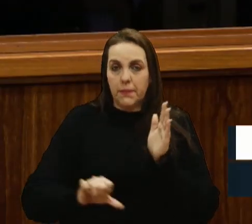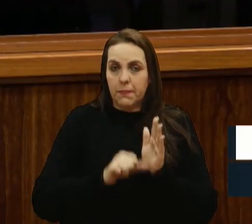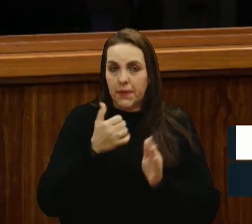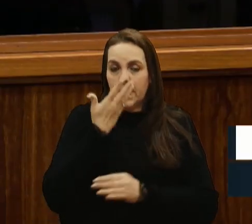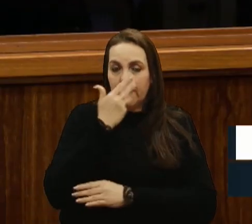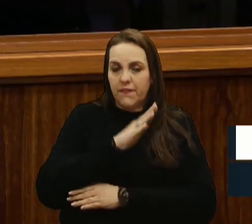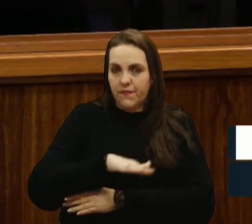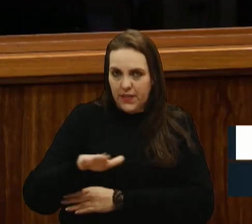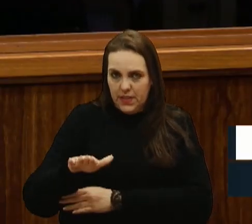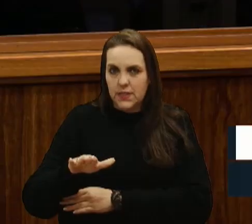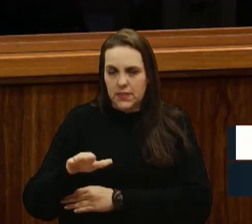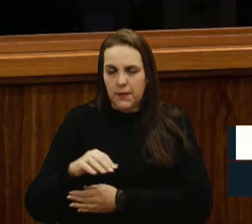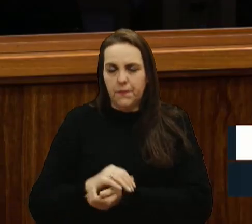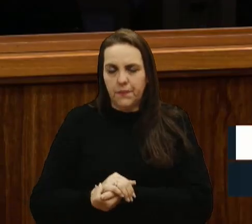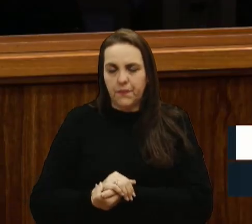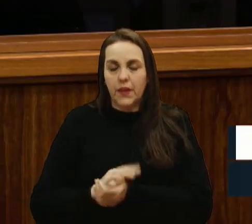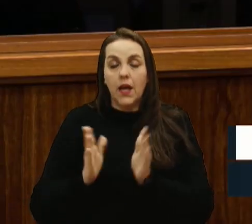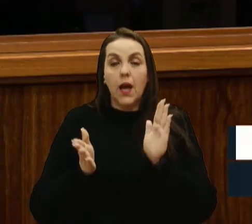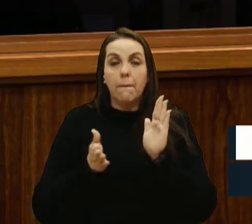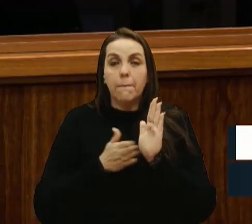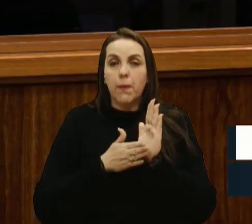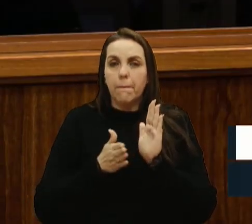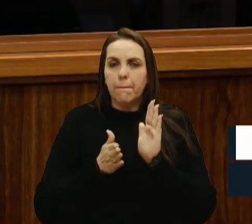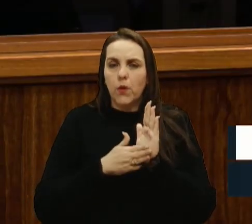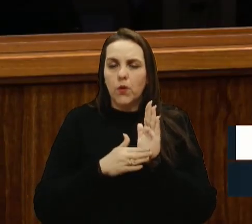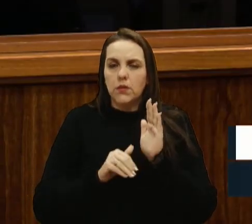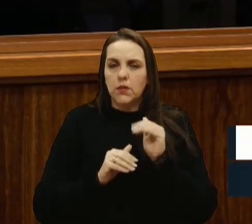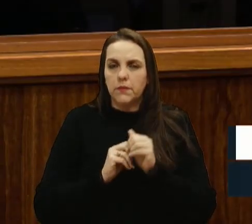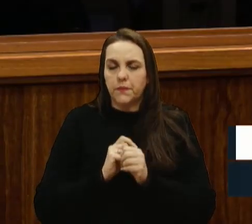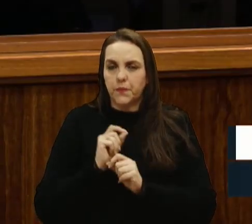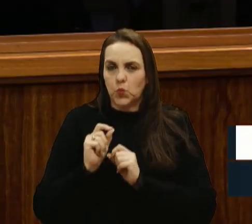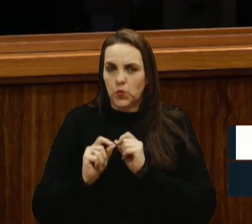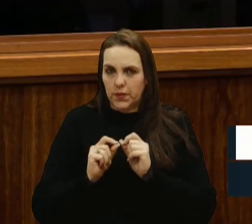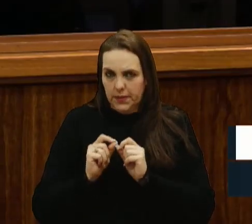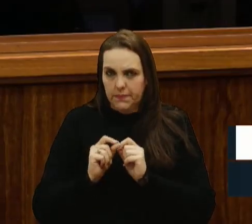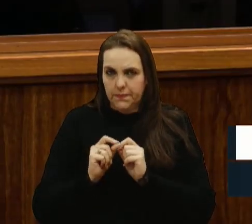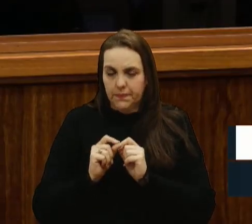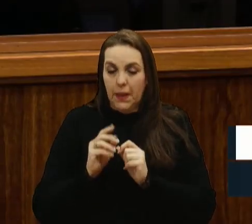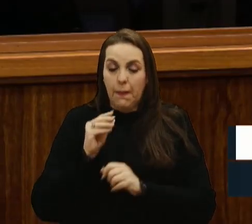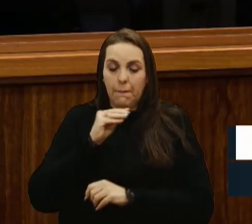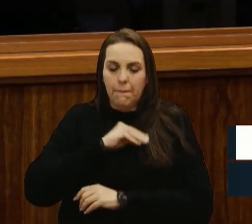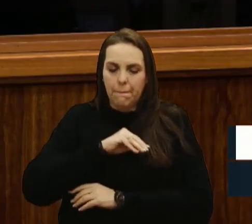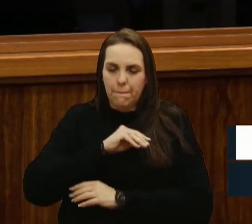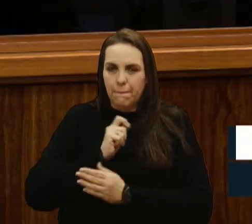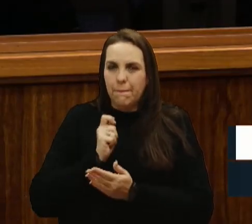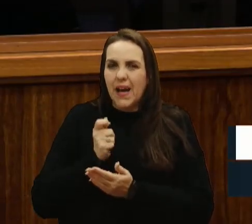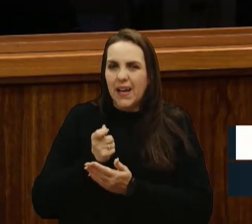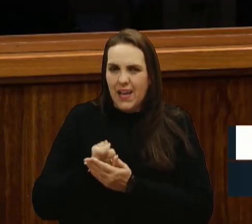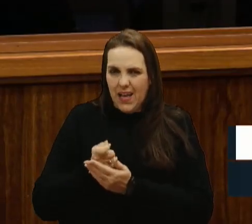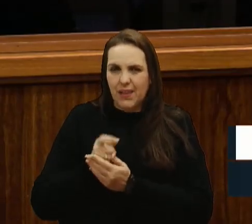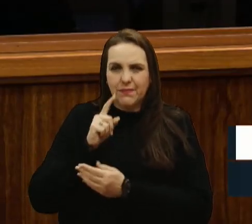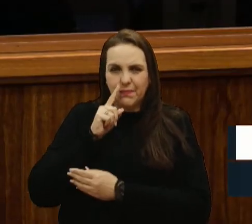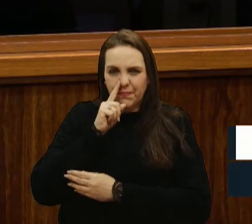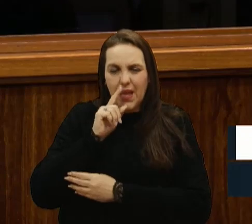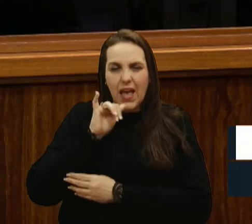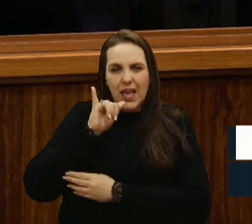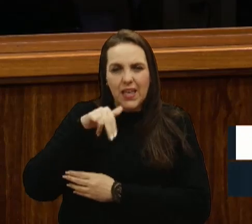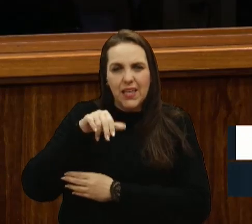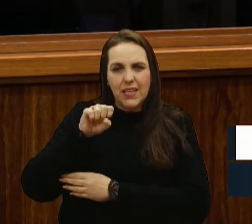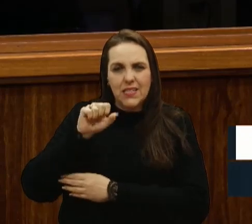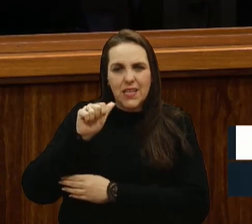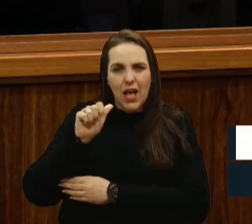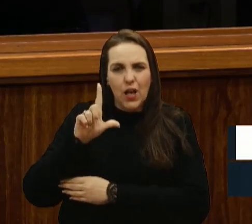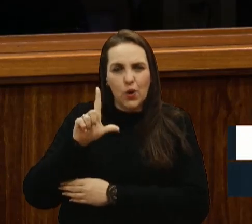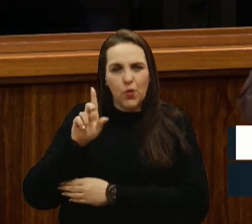nós tiramos a proposta de aumentar, de ter uma insalubridade, algo assim para aquelas e para aqueles